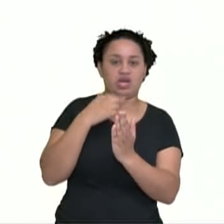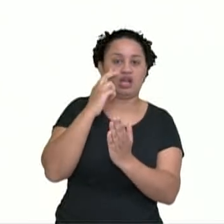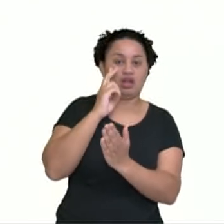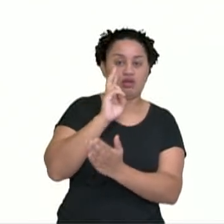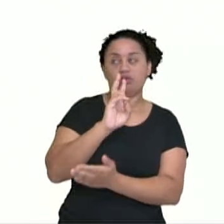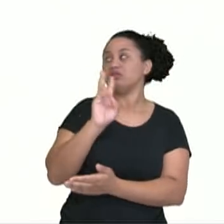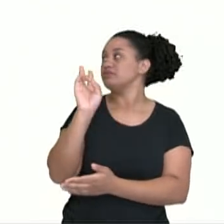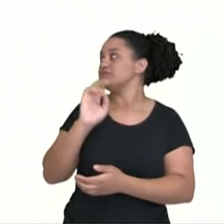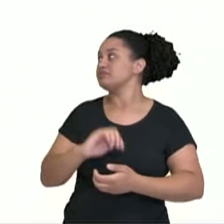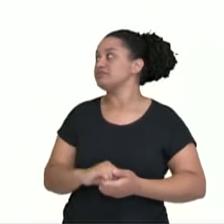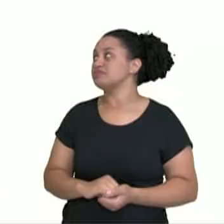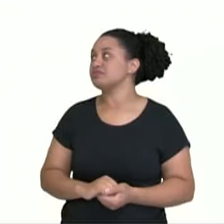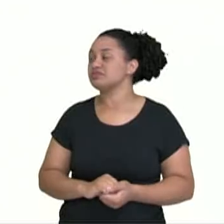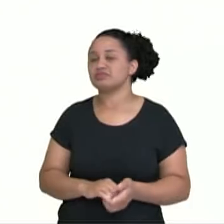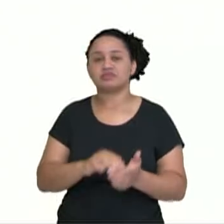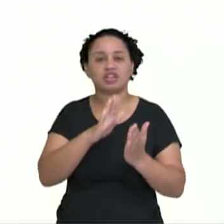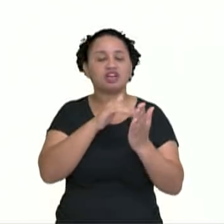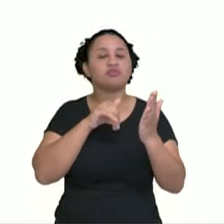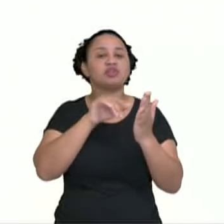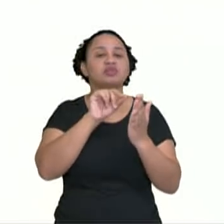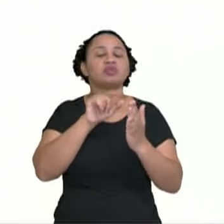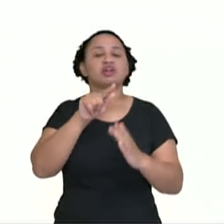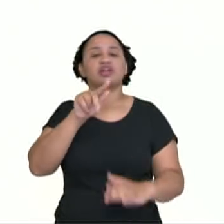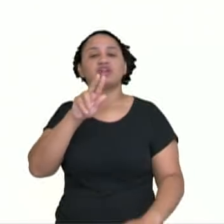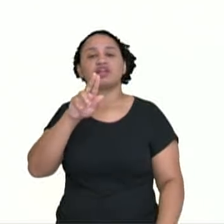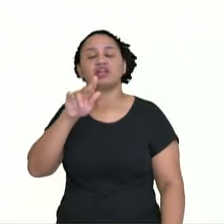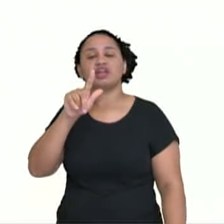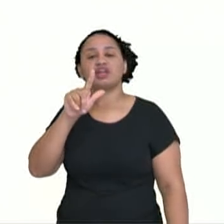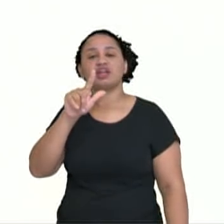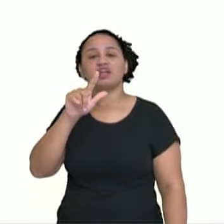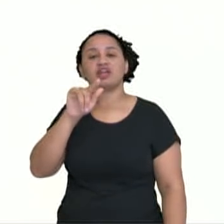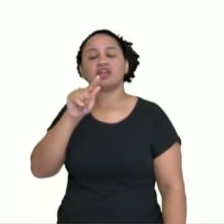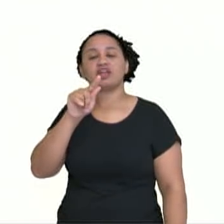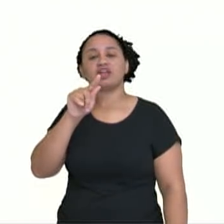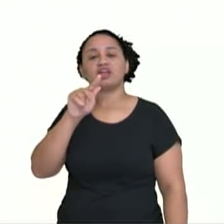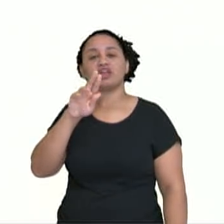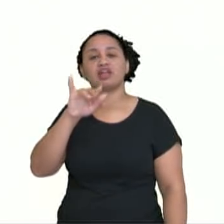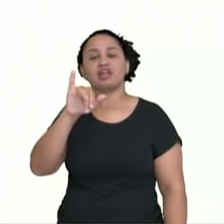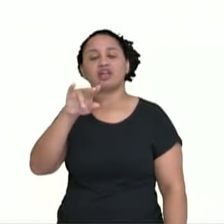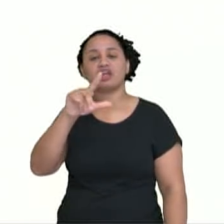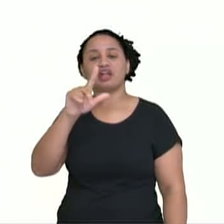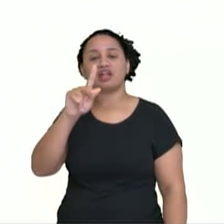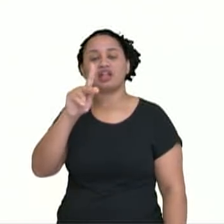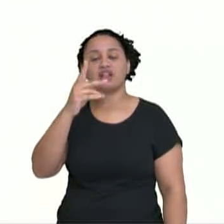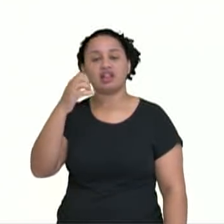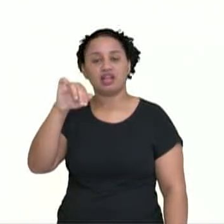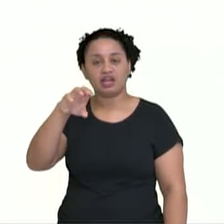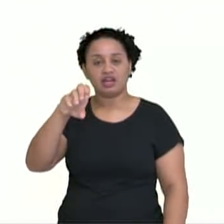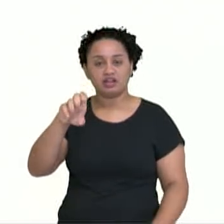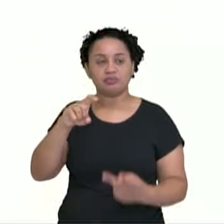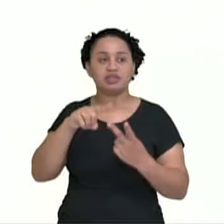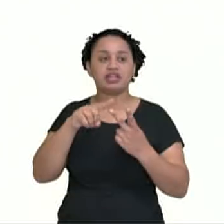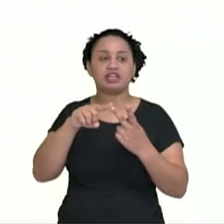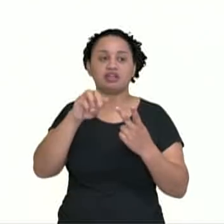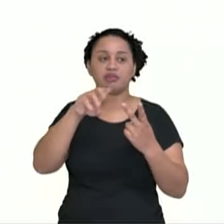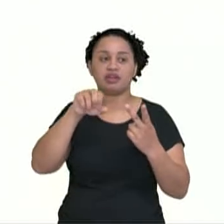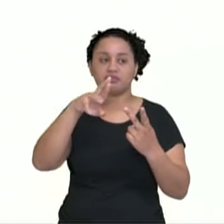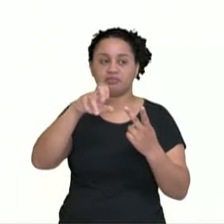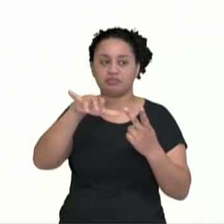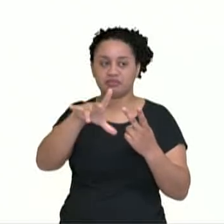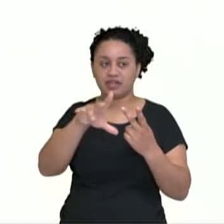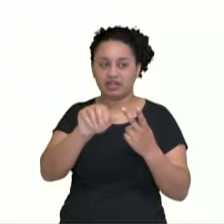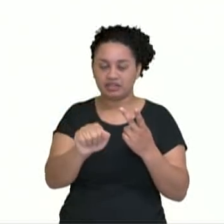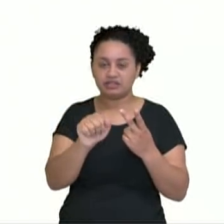Orange e de Maria no ano de 1641. E olha só, gente, essa união desses dois, ela